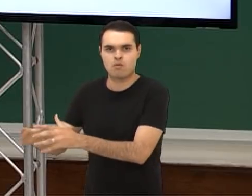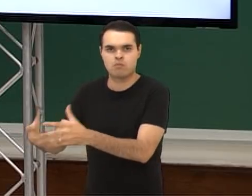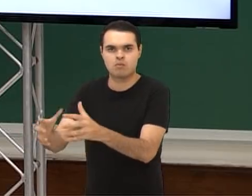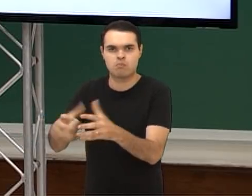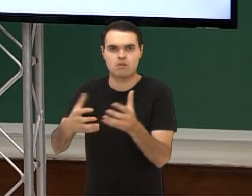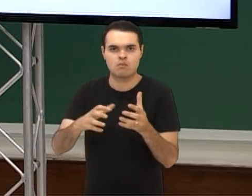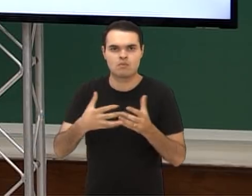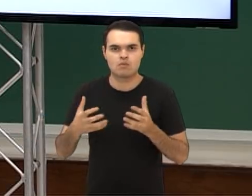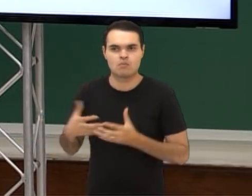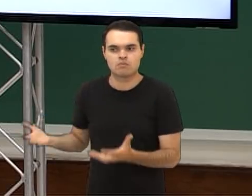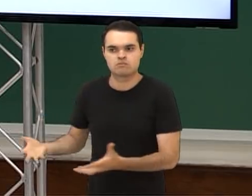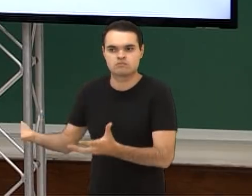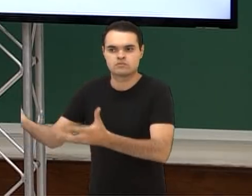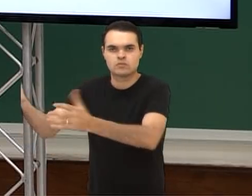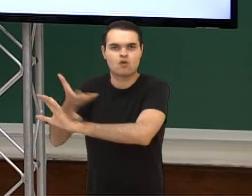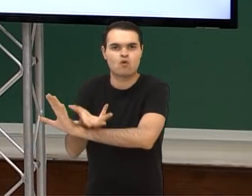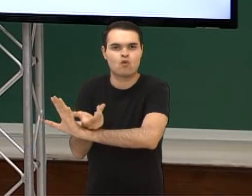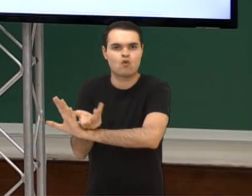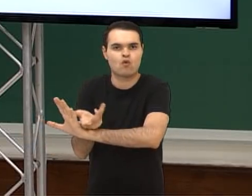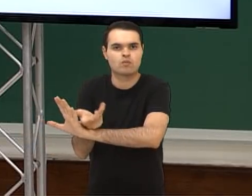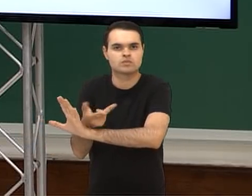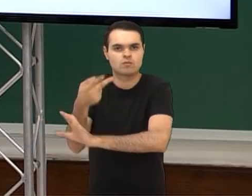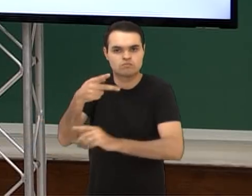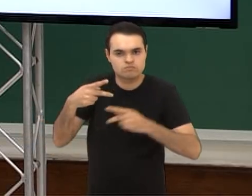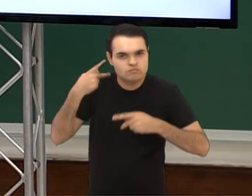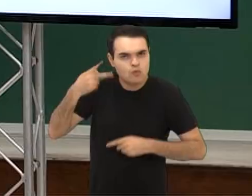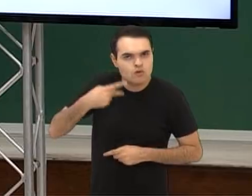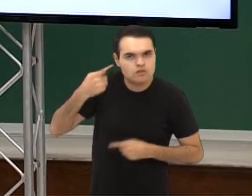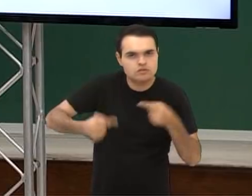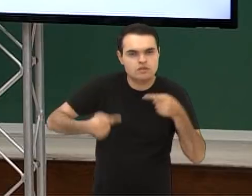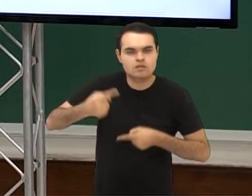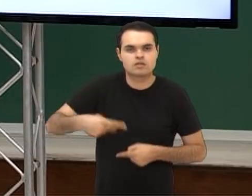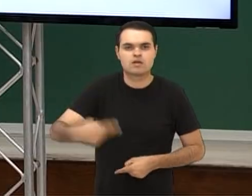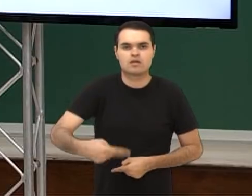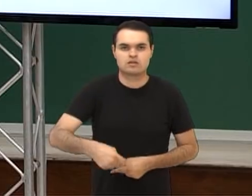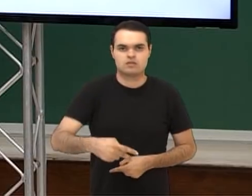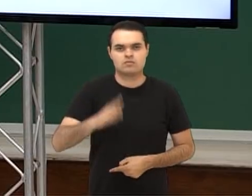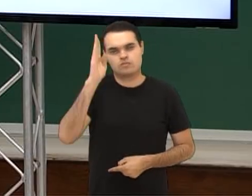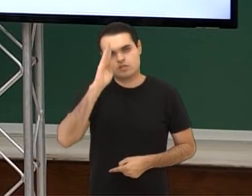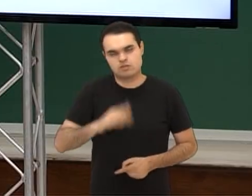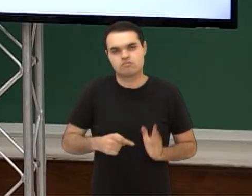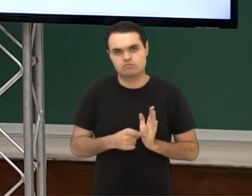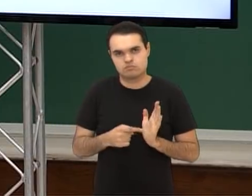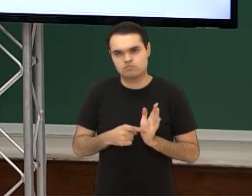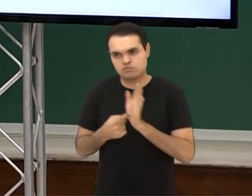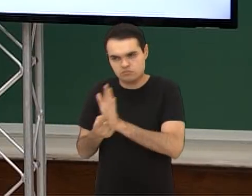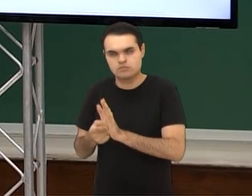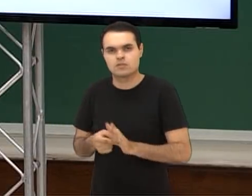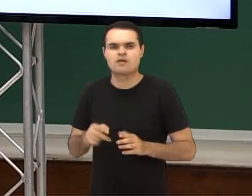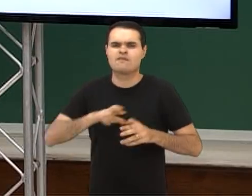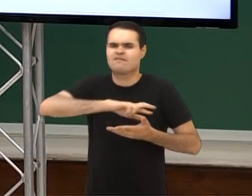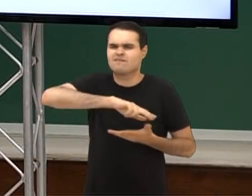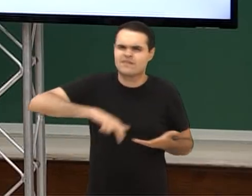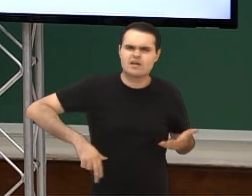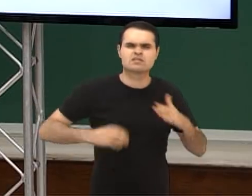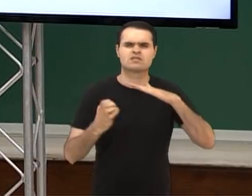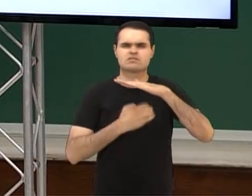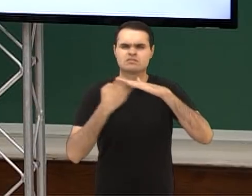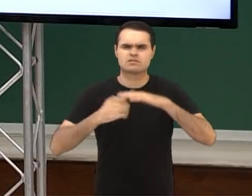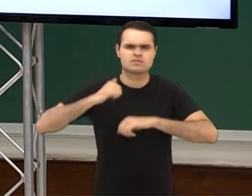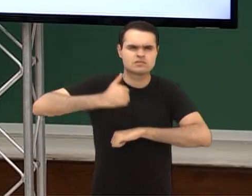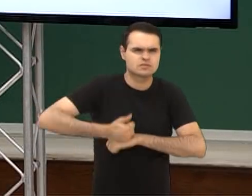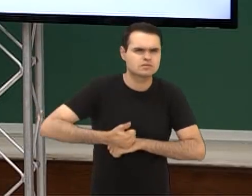aí, fomentando essa corrupção política no Brasil, segundo as denúncias. Vários executivos de empreiteiras